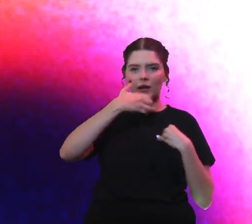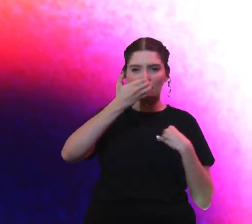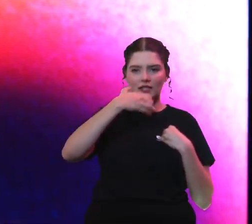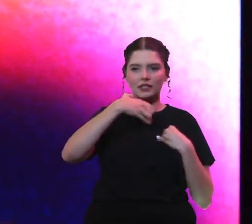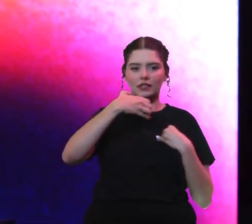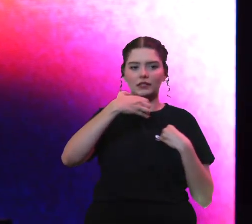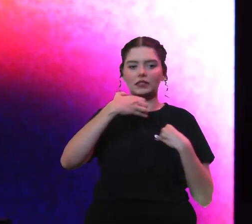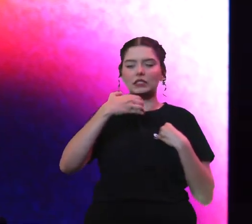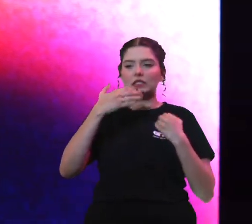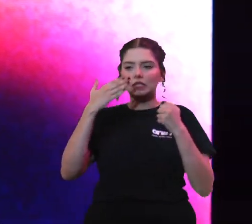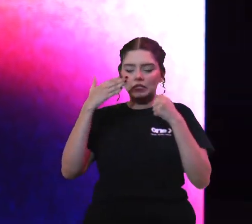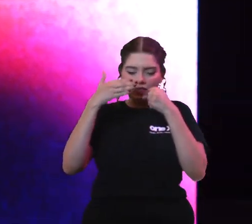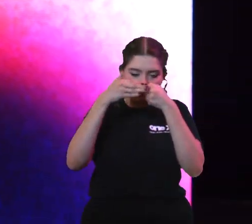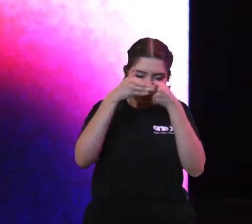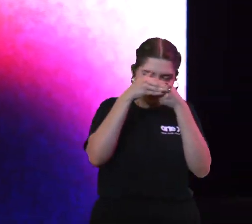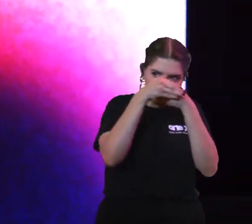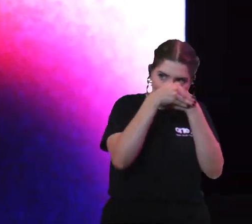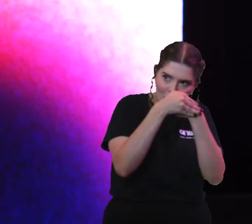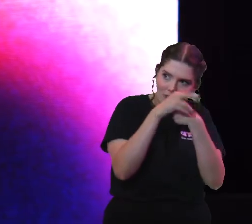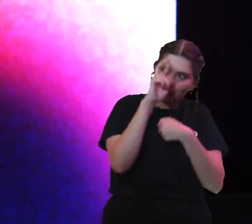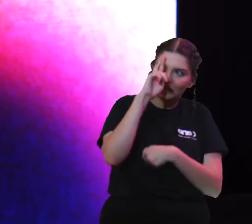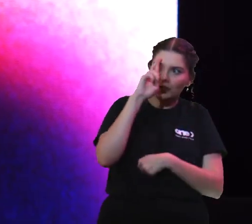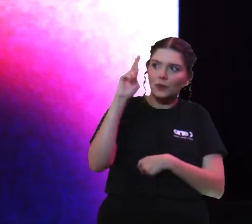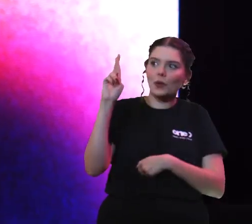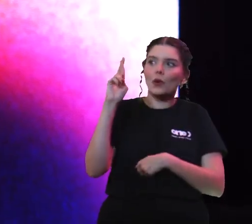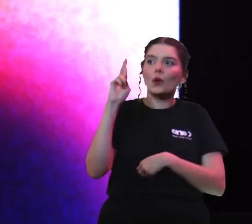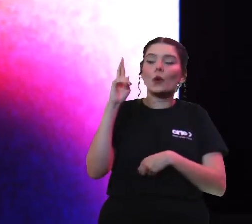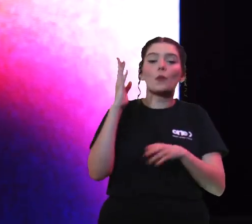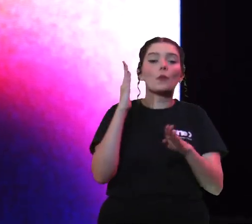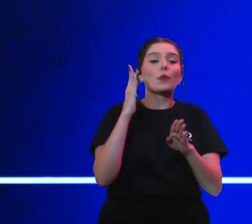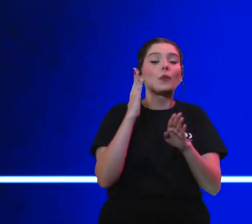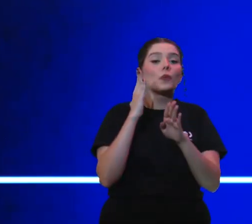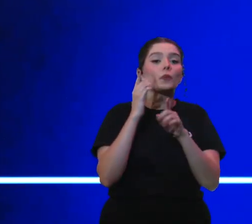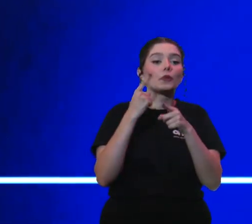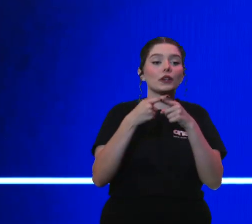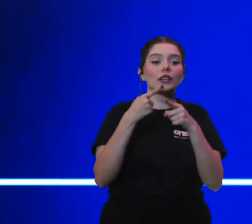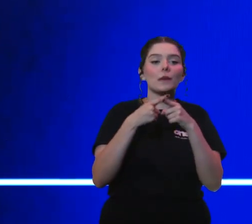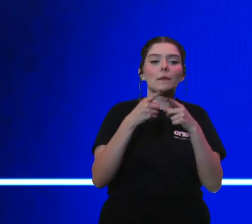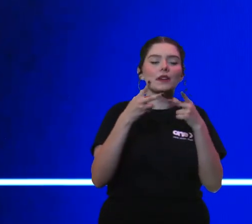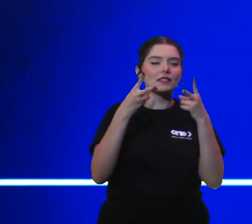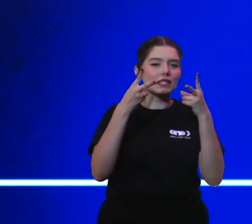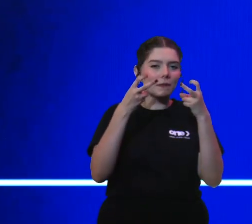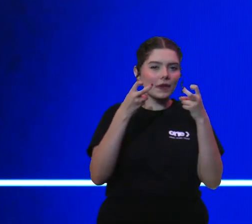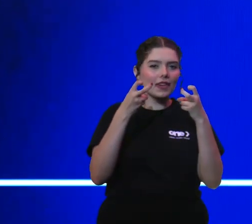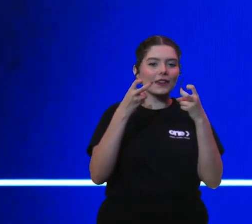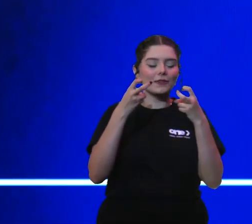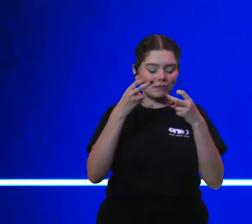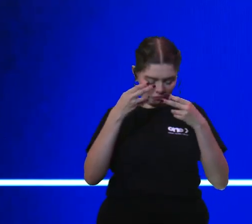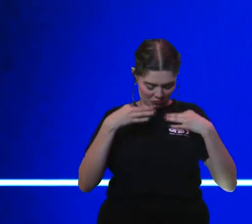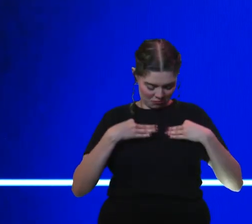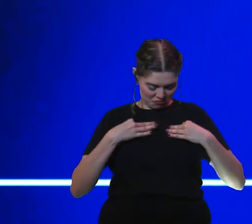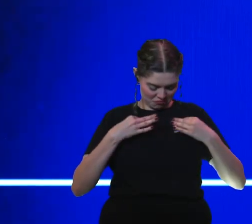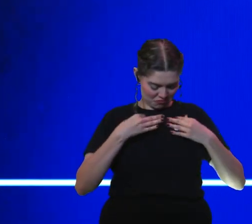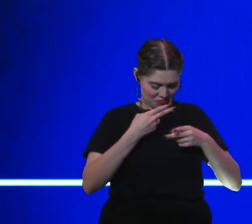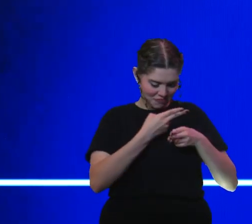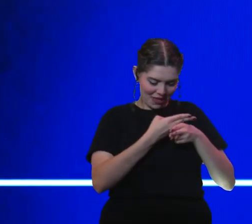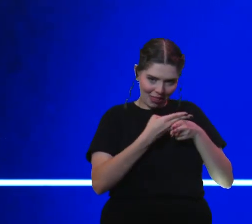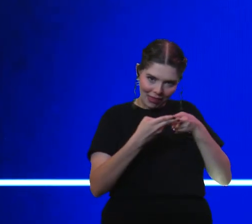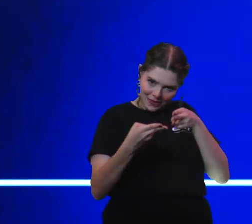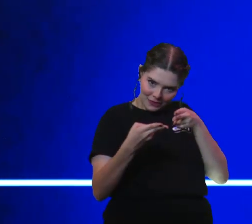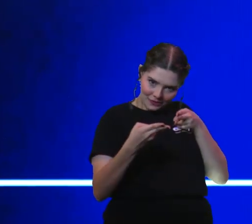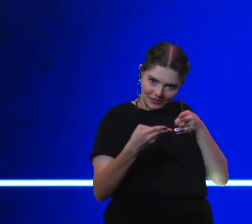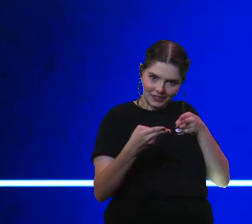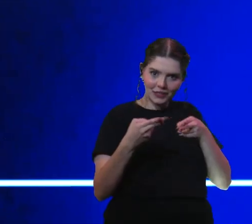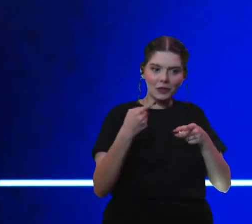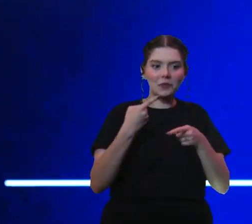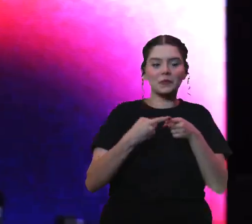se escondem do Senhor atrás da moita, porque perceberam que estavam sem roupas e estavam com vergonha do Senhor. Porque os